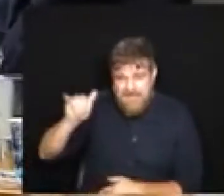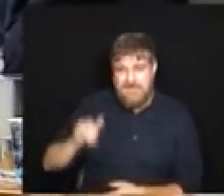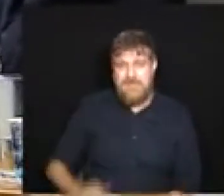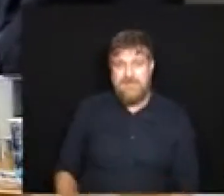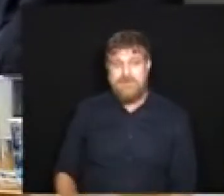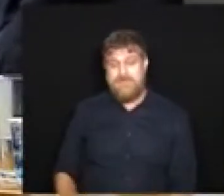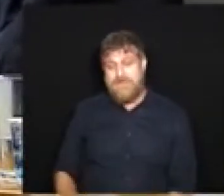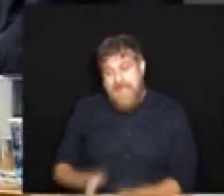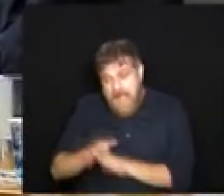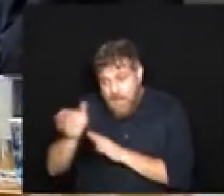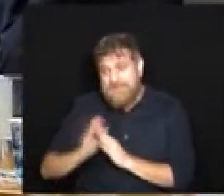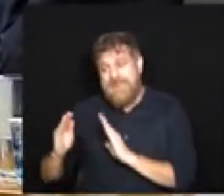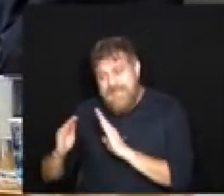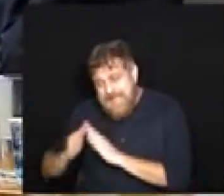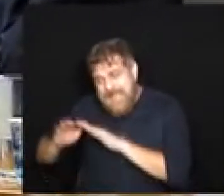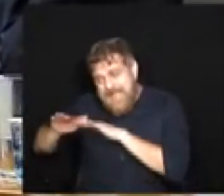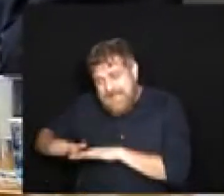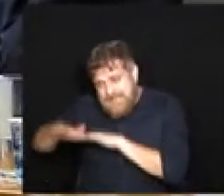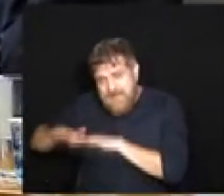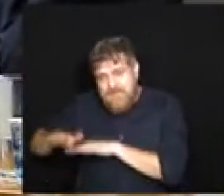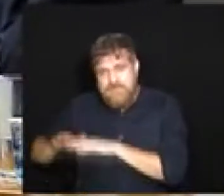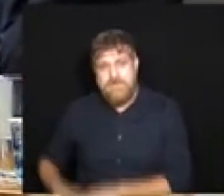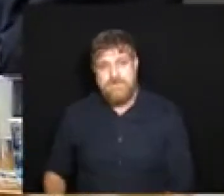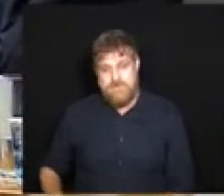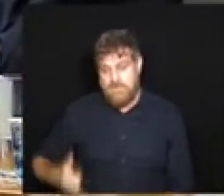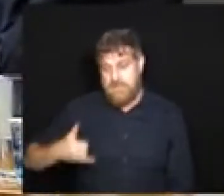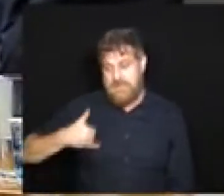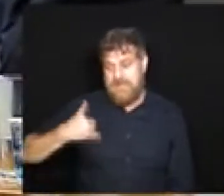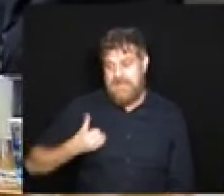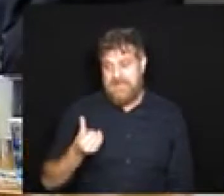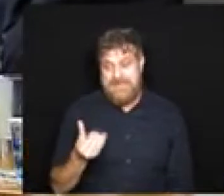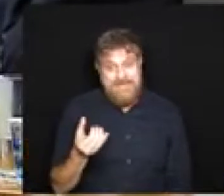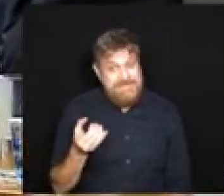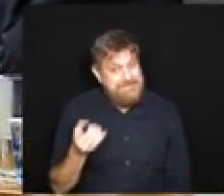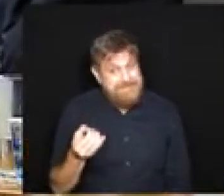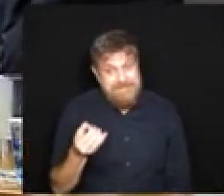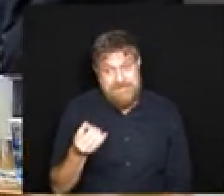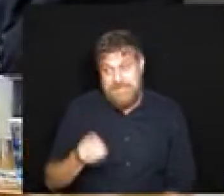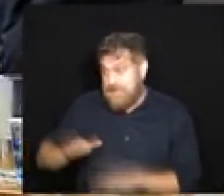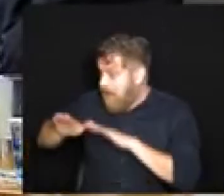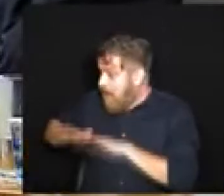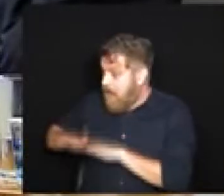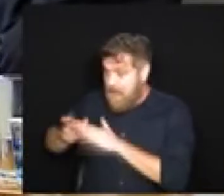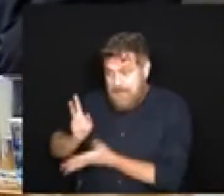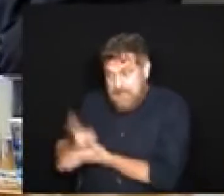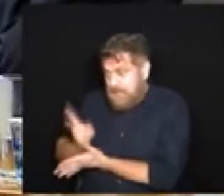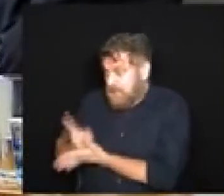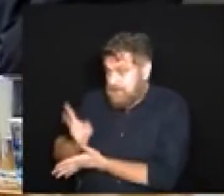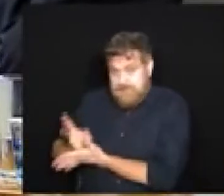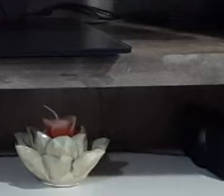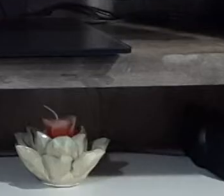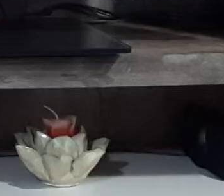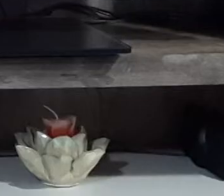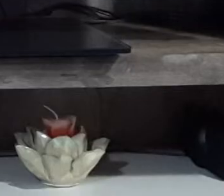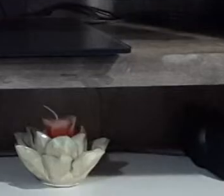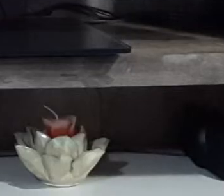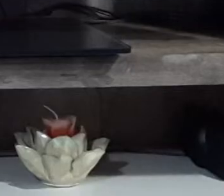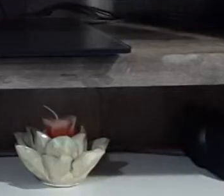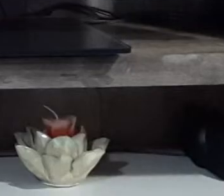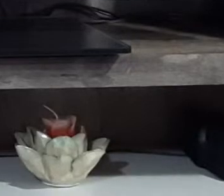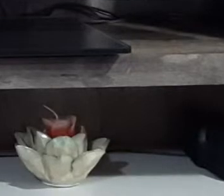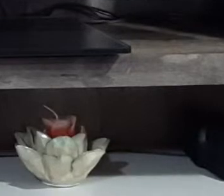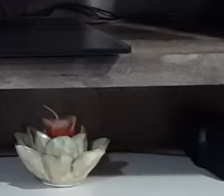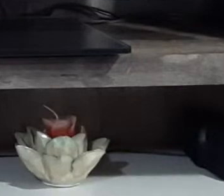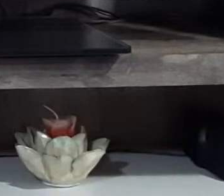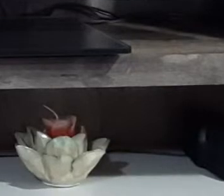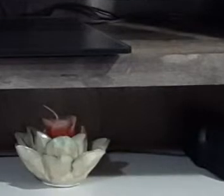se puder, fique em casa. Mais de 60, como o senhor falou, doentes crônicos ficarem em casa o máximo possível. As viagens,